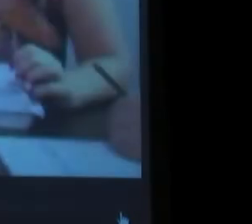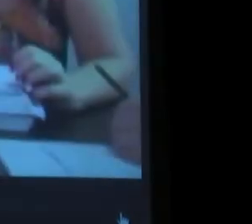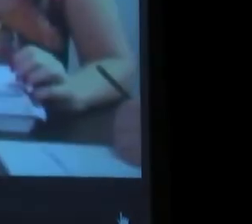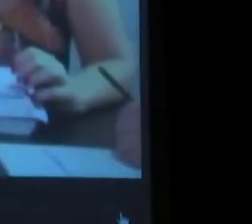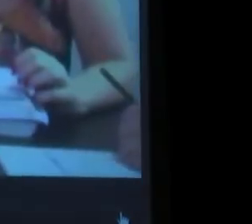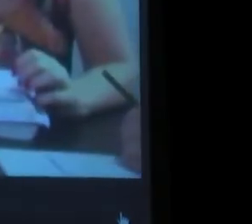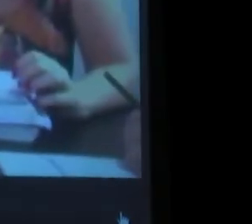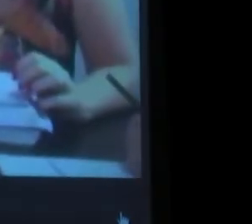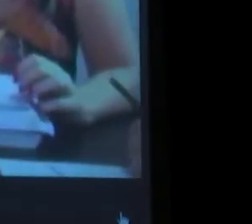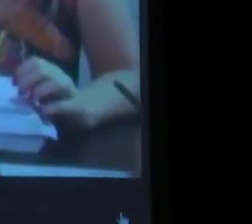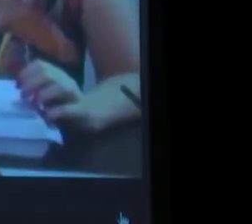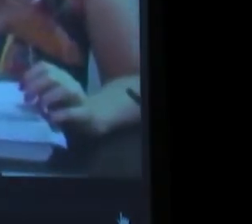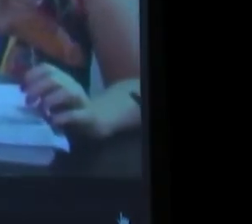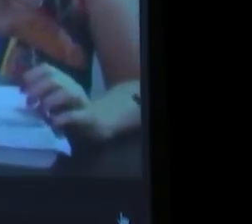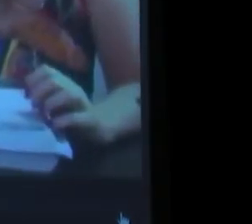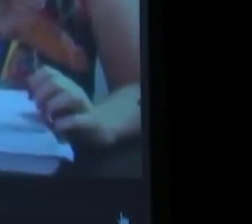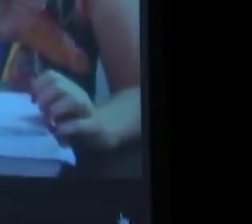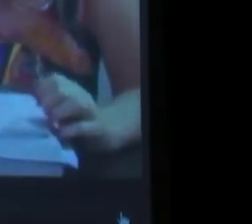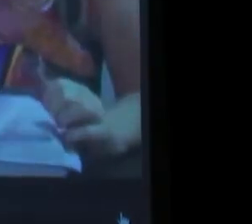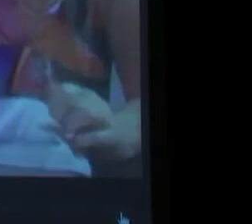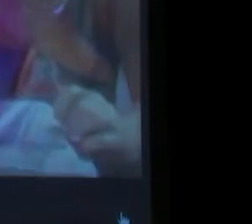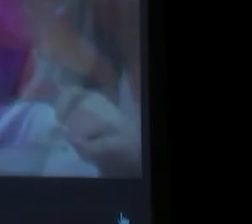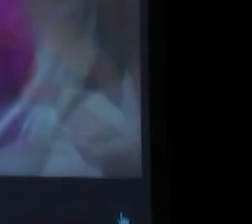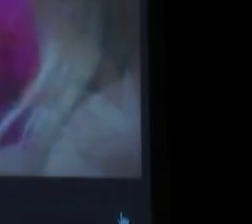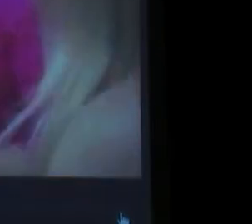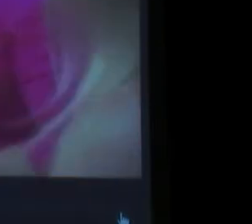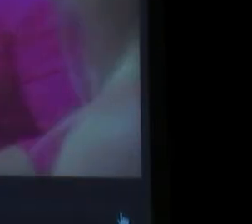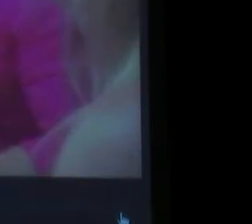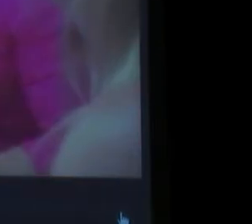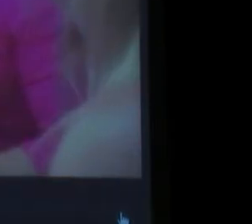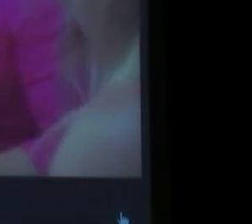dar funcionalidade ao conhecimento,